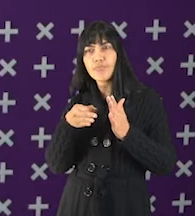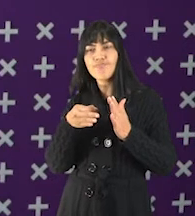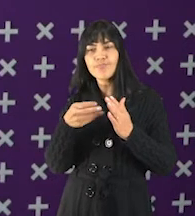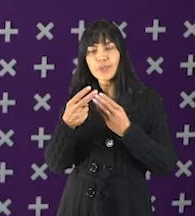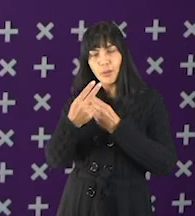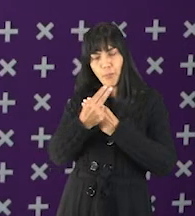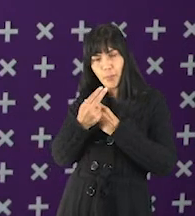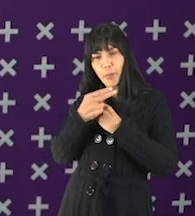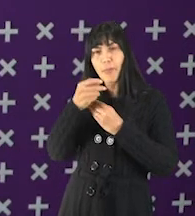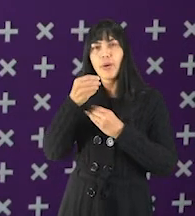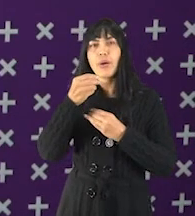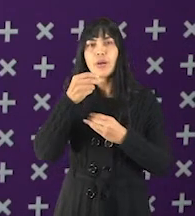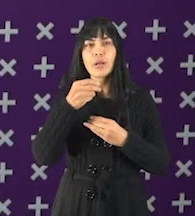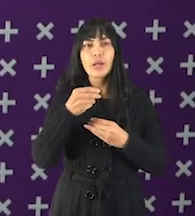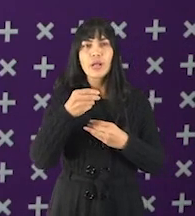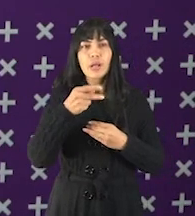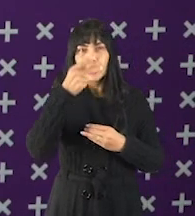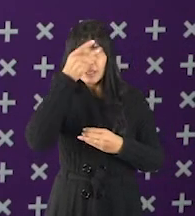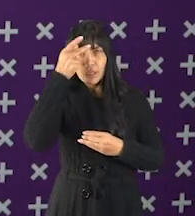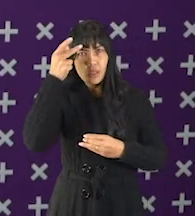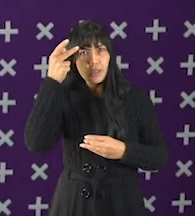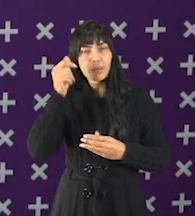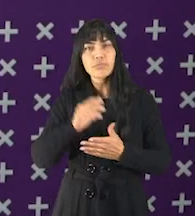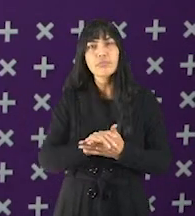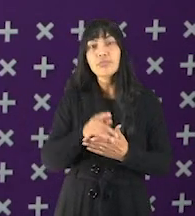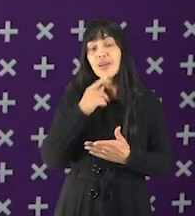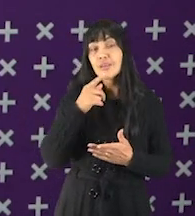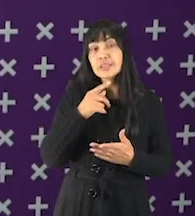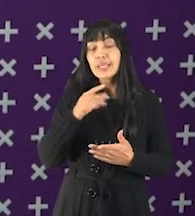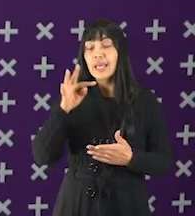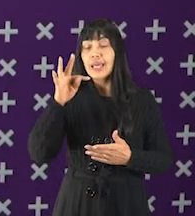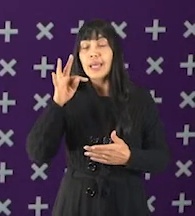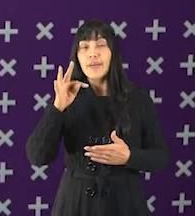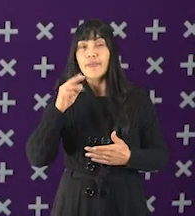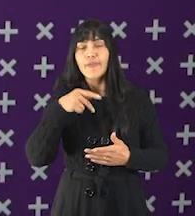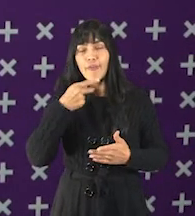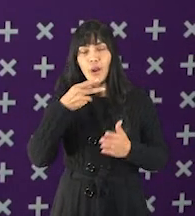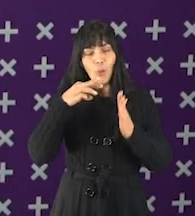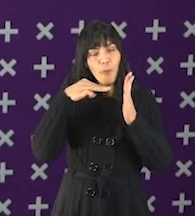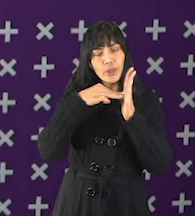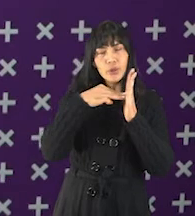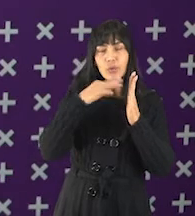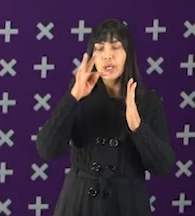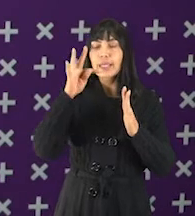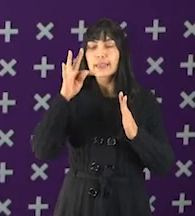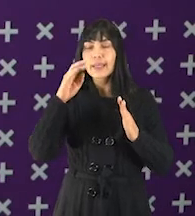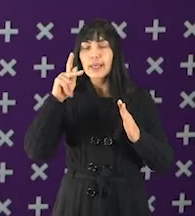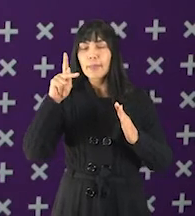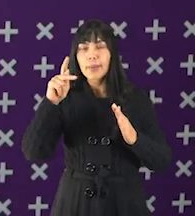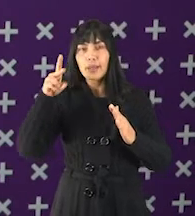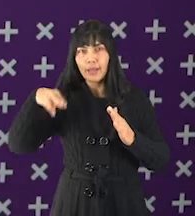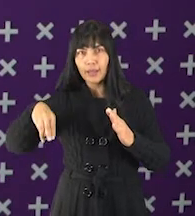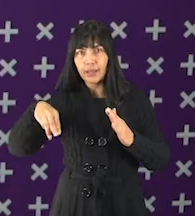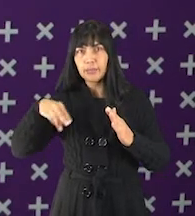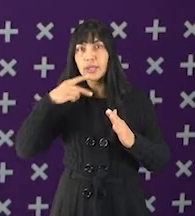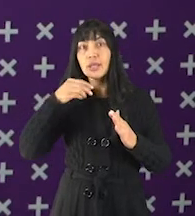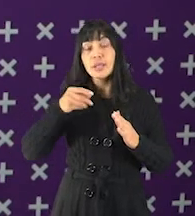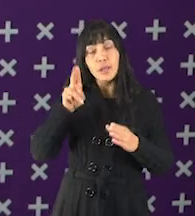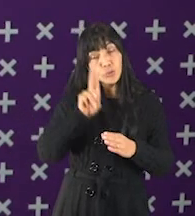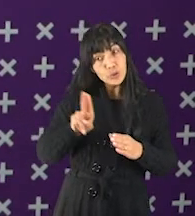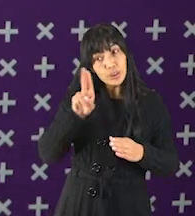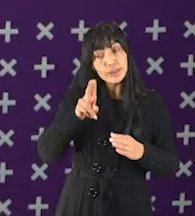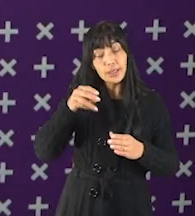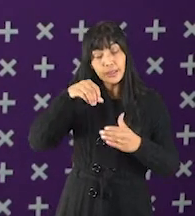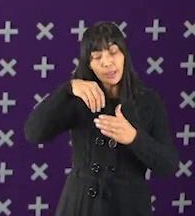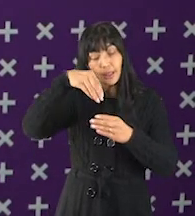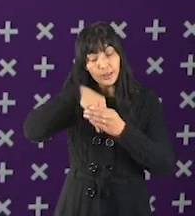Você mencionou agora há pouco essa metodologia japonesa conhecida como TPM, que é muito utilizada nas fábricas da Tetra